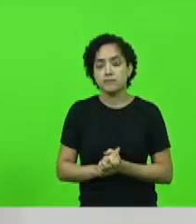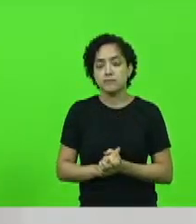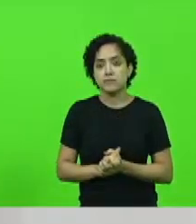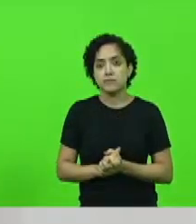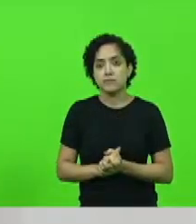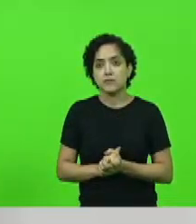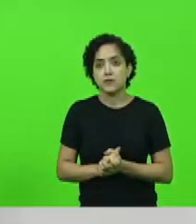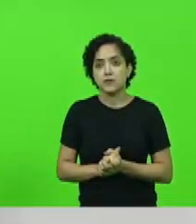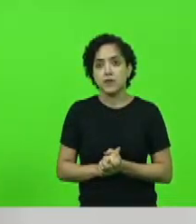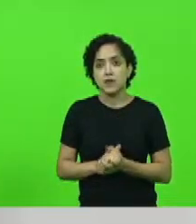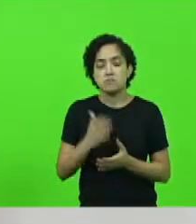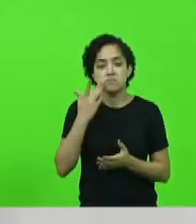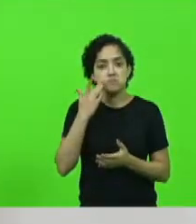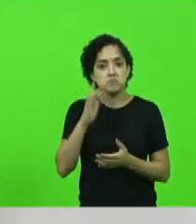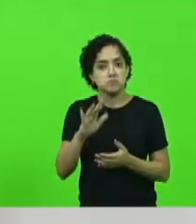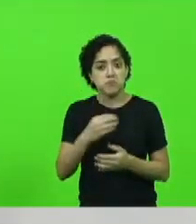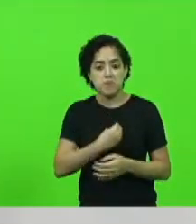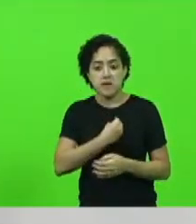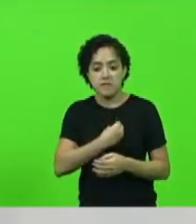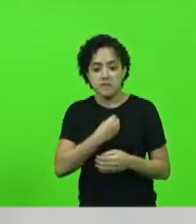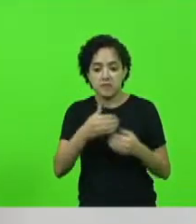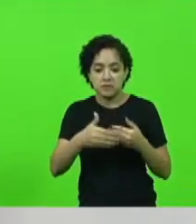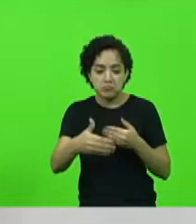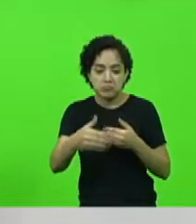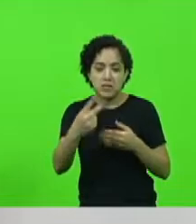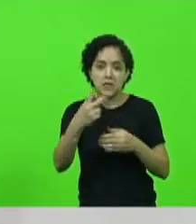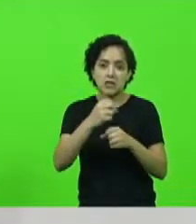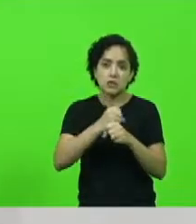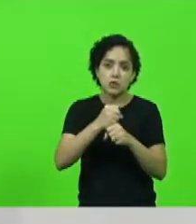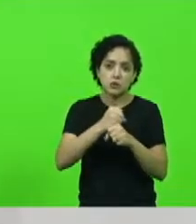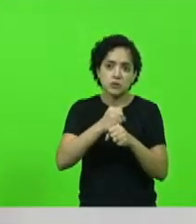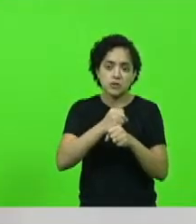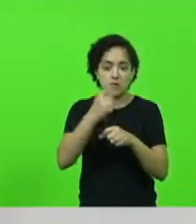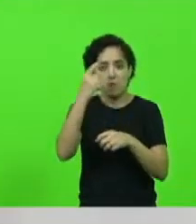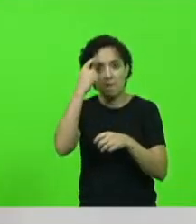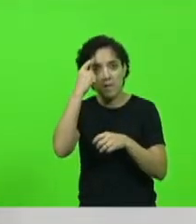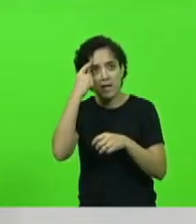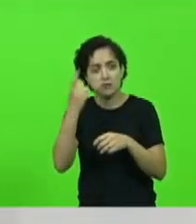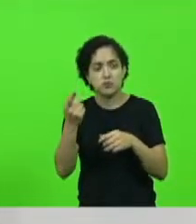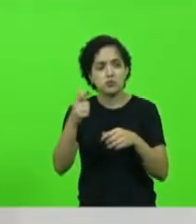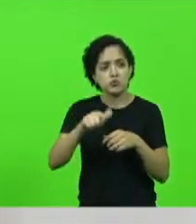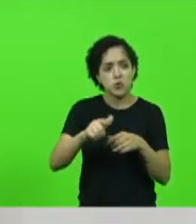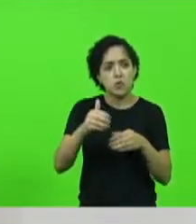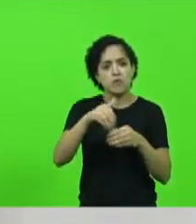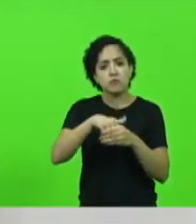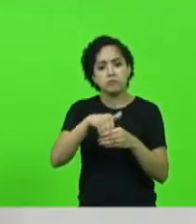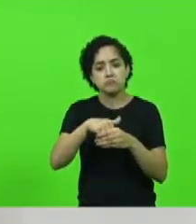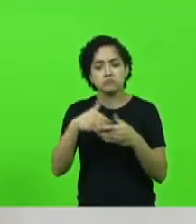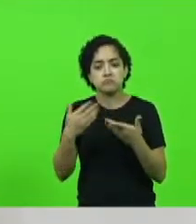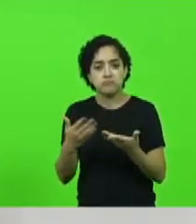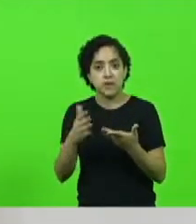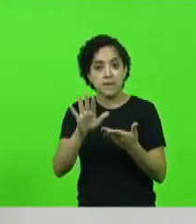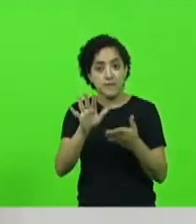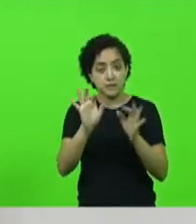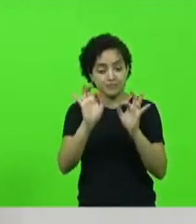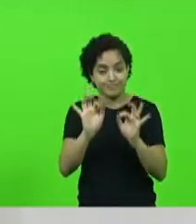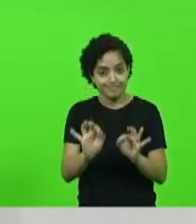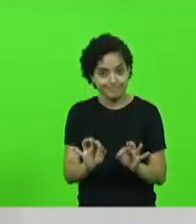Eu não sei o que vai ser da minha vida daqui a 2 anos, se penso em reeleição, o que eu vou fazer, mas uma coisa eu tenho absoluta